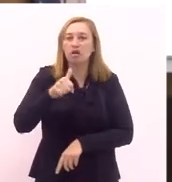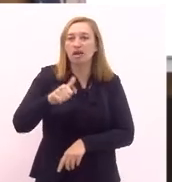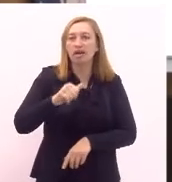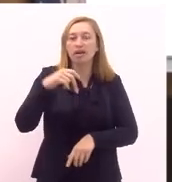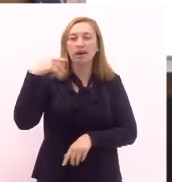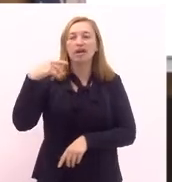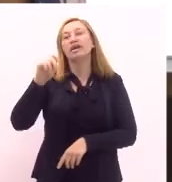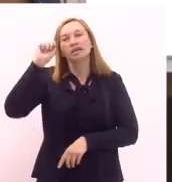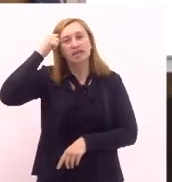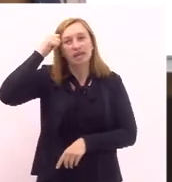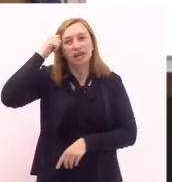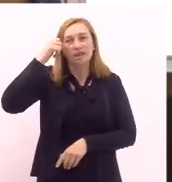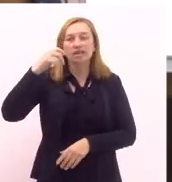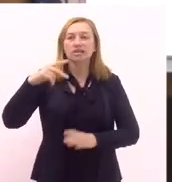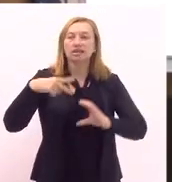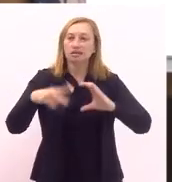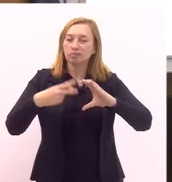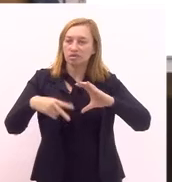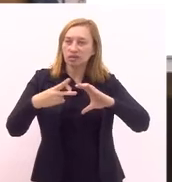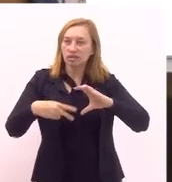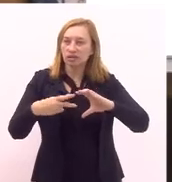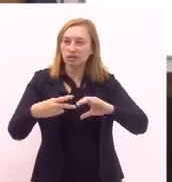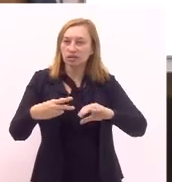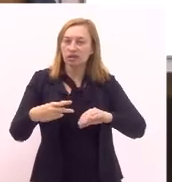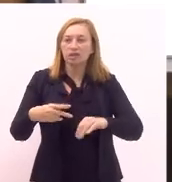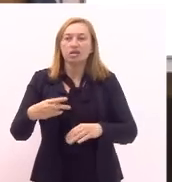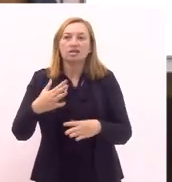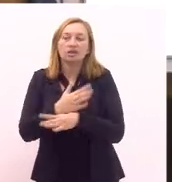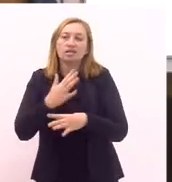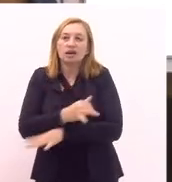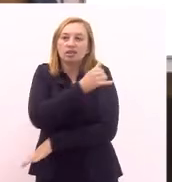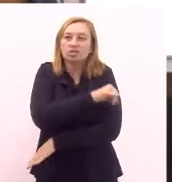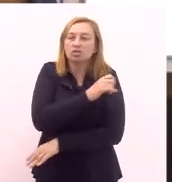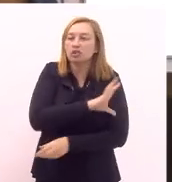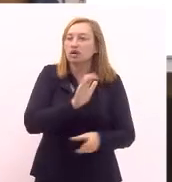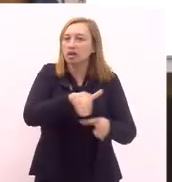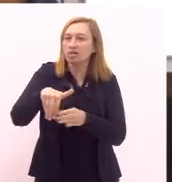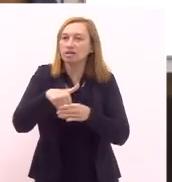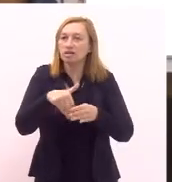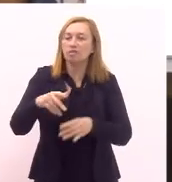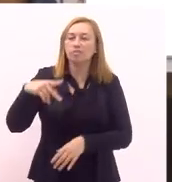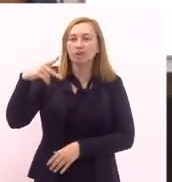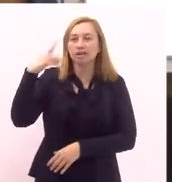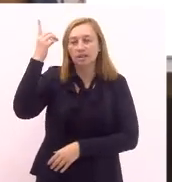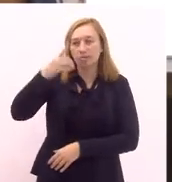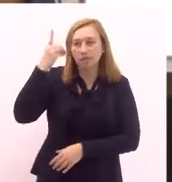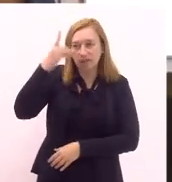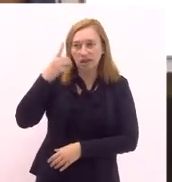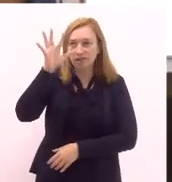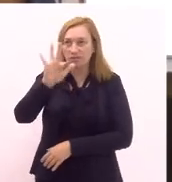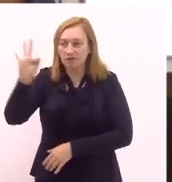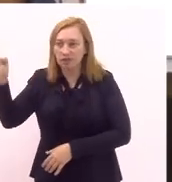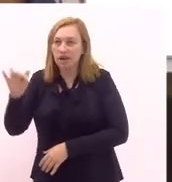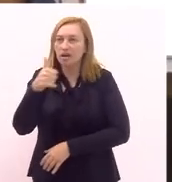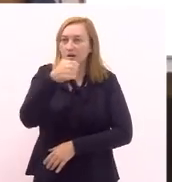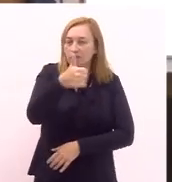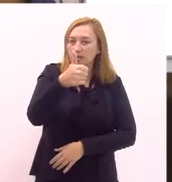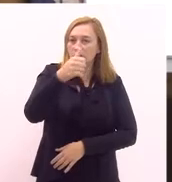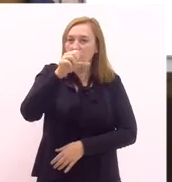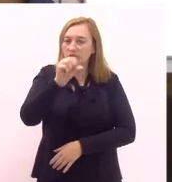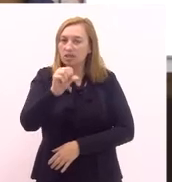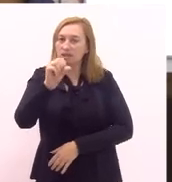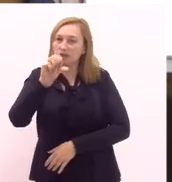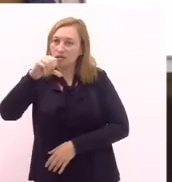ocupar uma cadeira na câmara de vereadores da cidade do Rio de Janeiro a eleição de Benedita para Deputado Federal em 1986